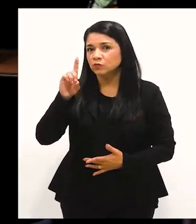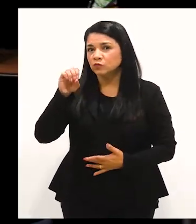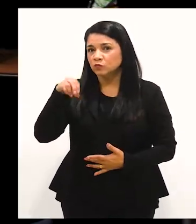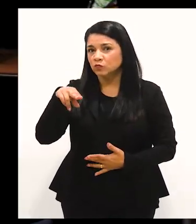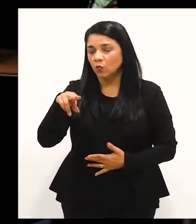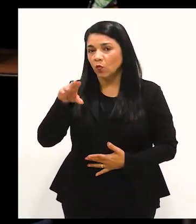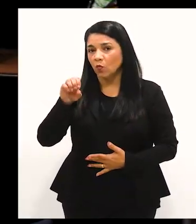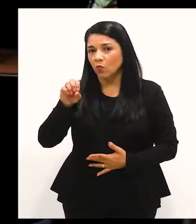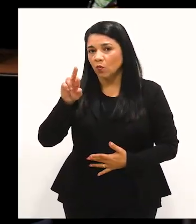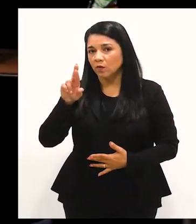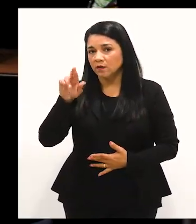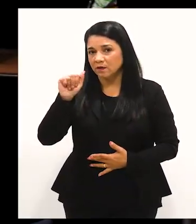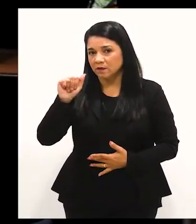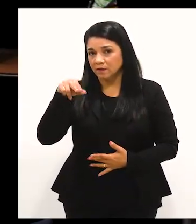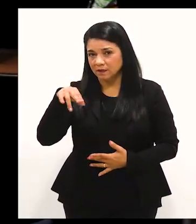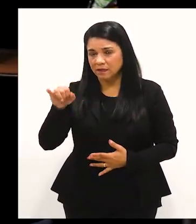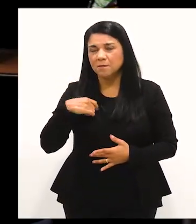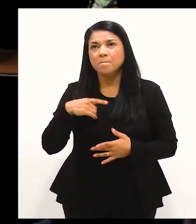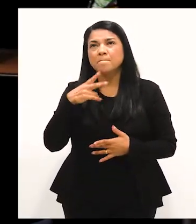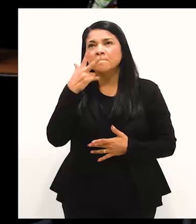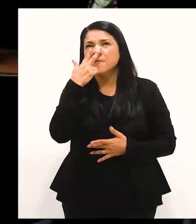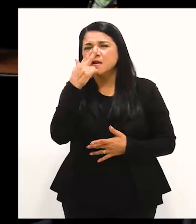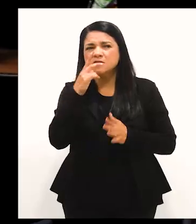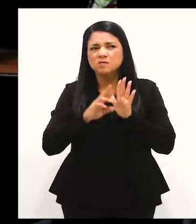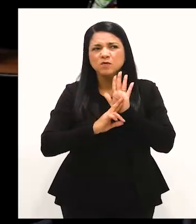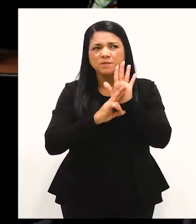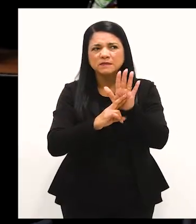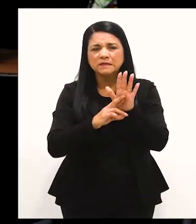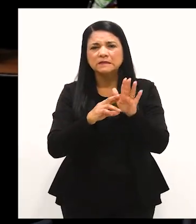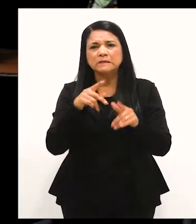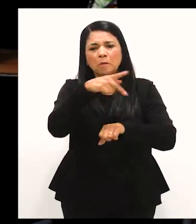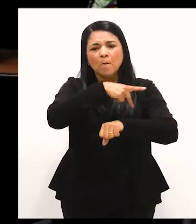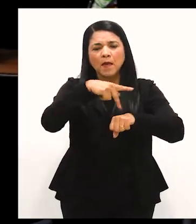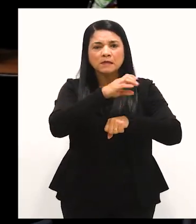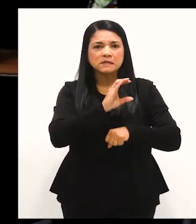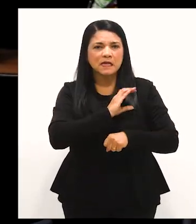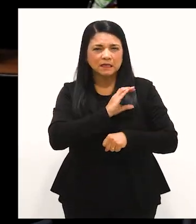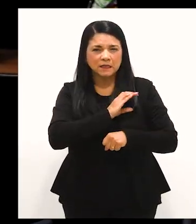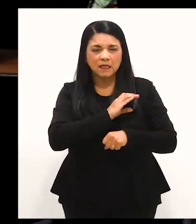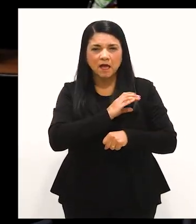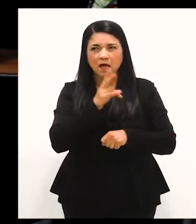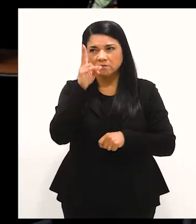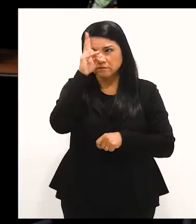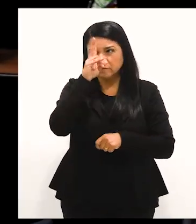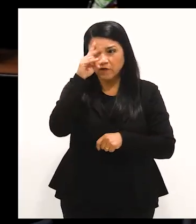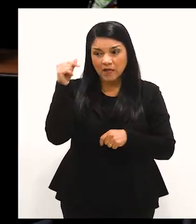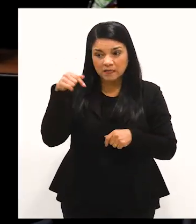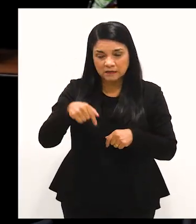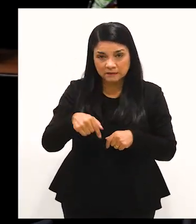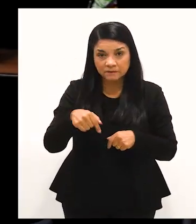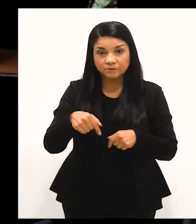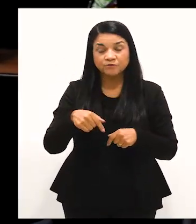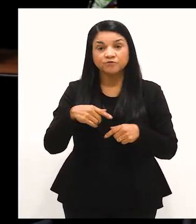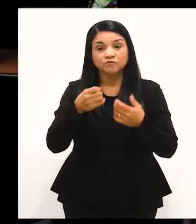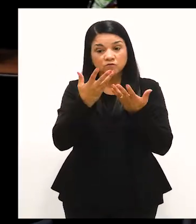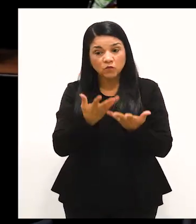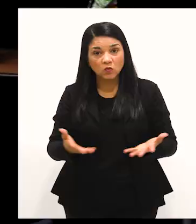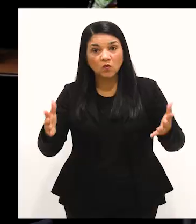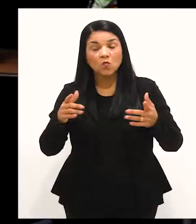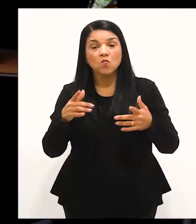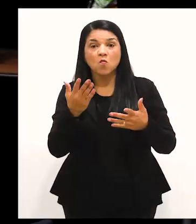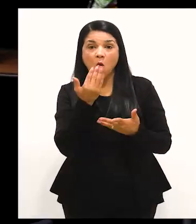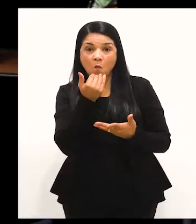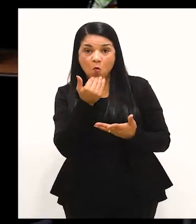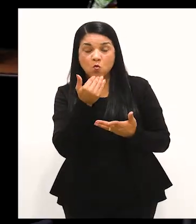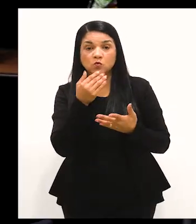vamos reapresentar, porque parece que veio um representante do Canadá, eu não lembro, assim, e ele falou assim, vai ter um grande almoço